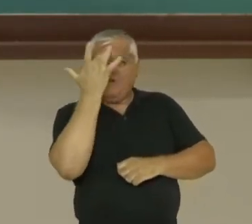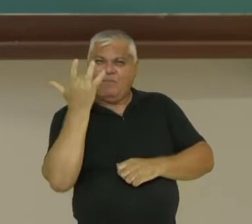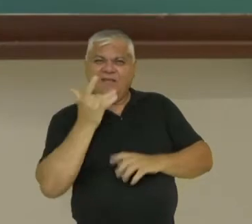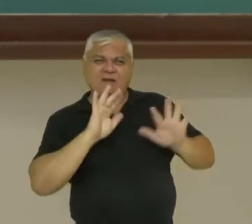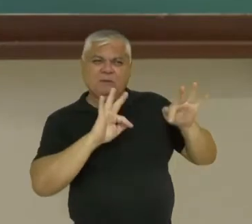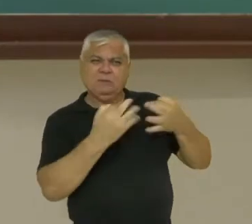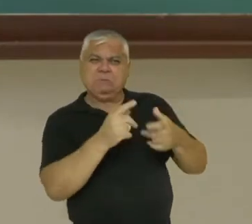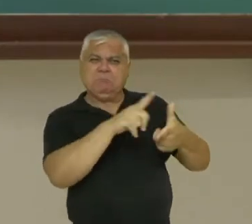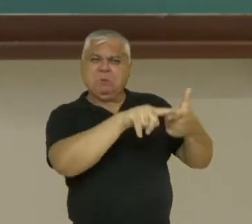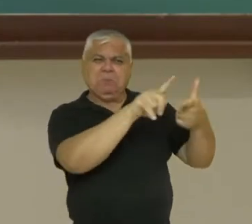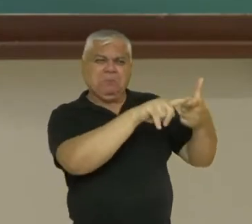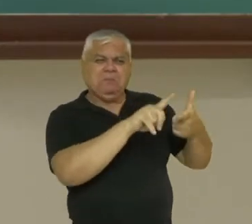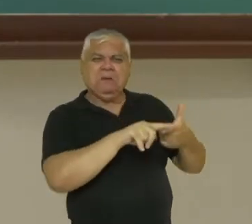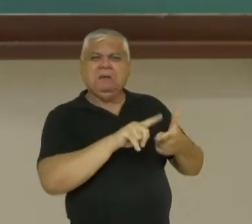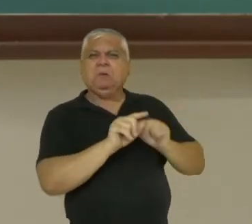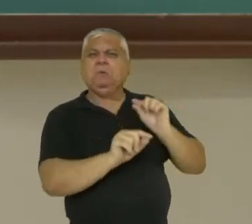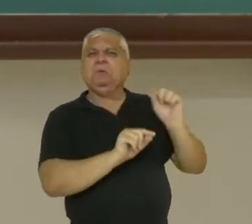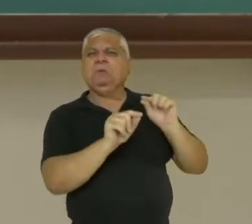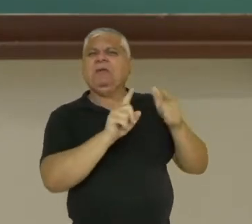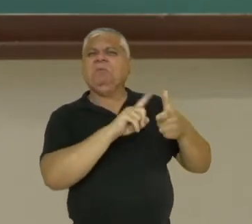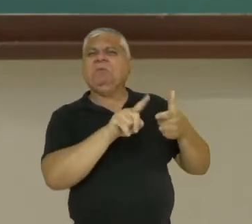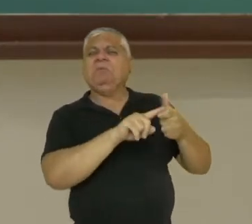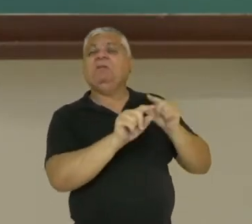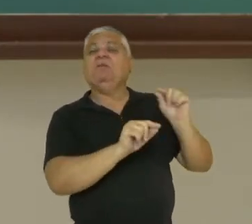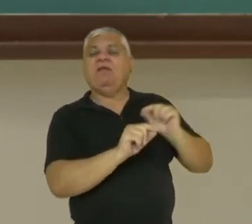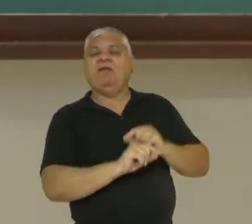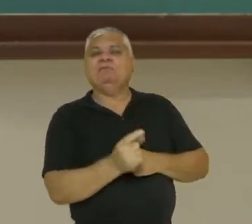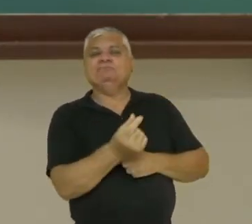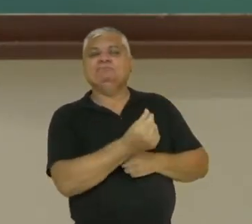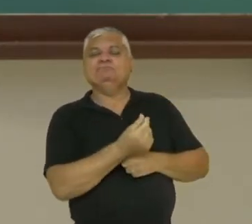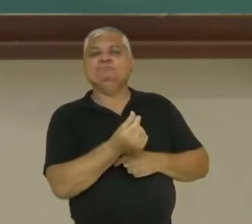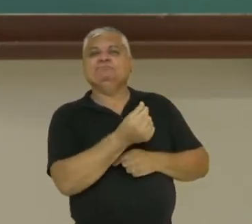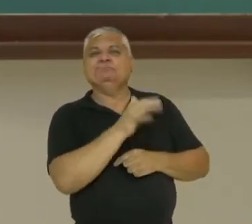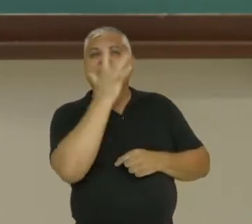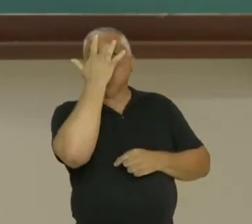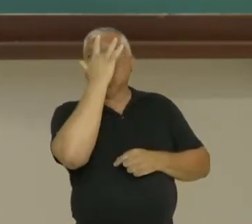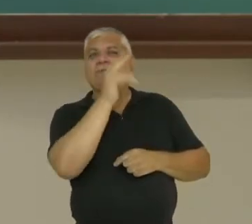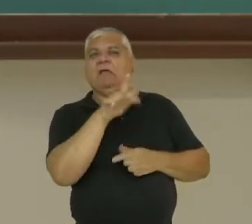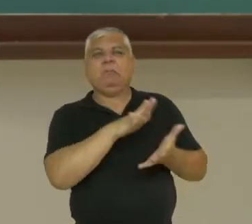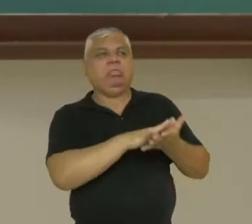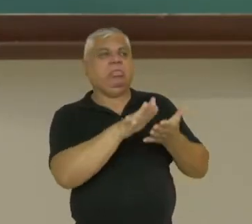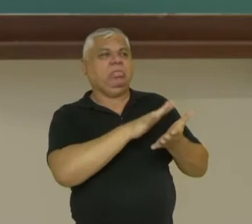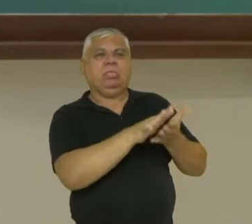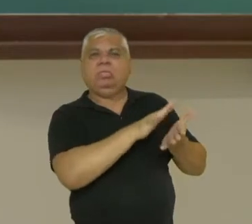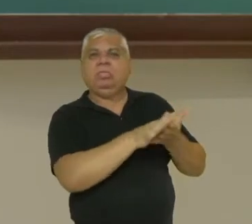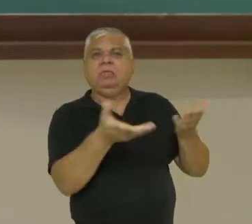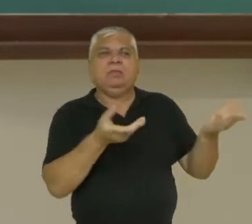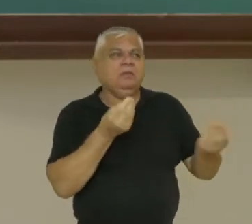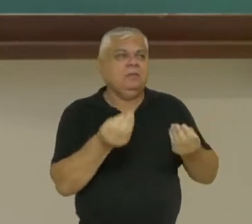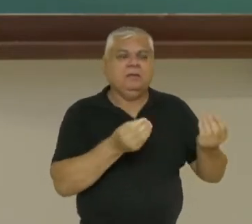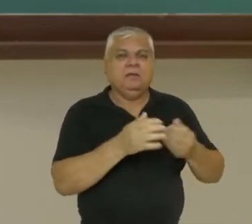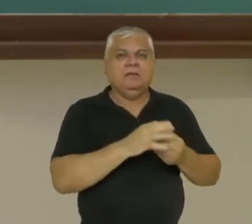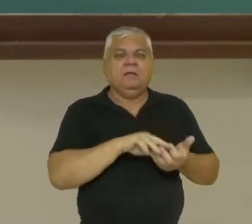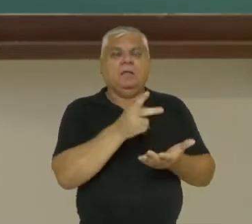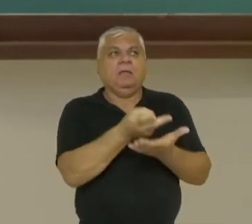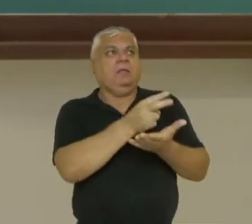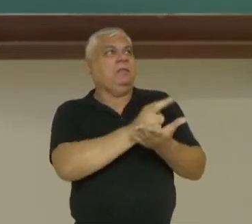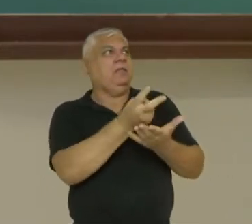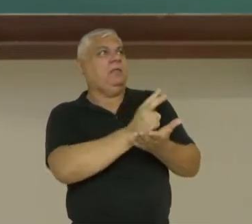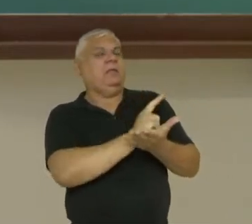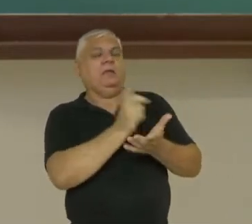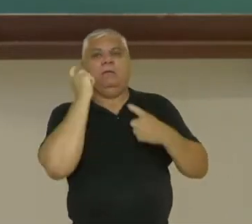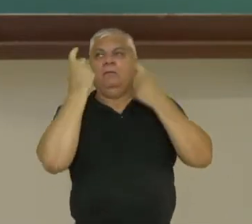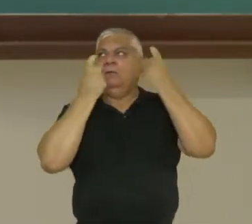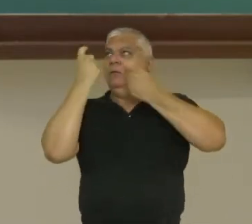exatamente problemas familiares, exatamente por não saber lidar com dinheiro, pessoas não dormindo direito, pessoas